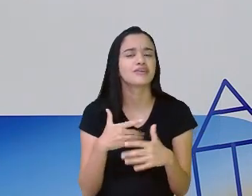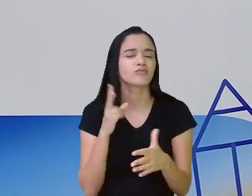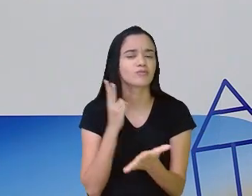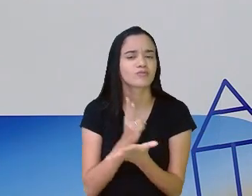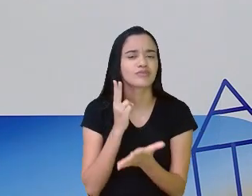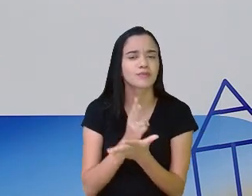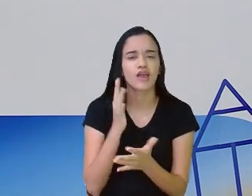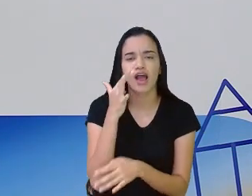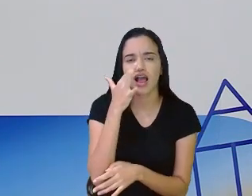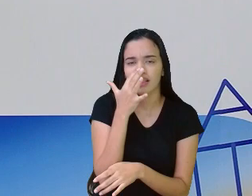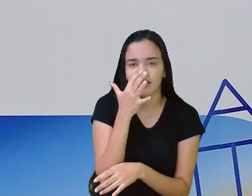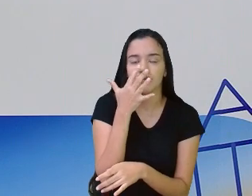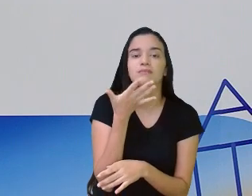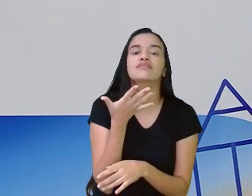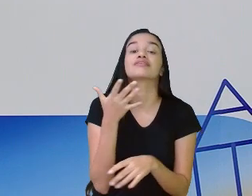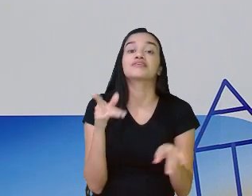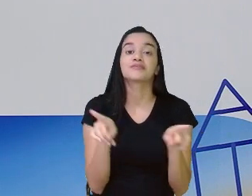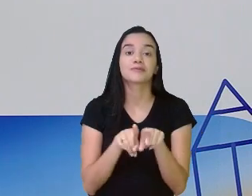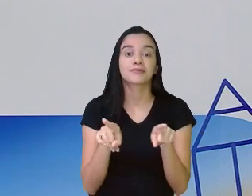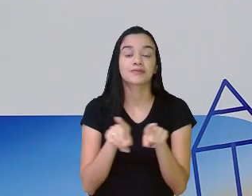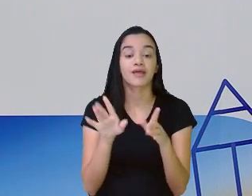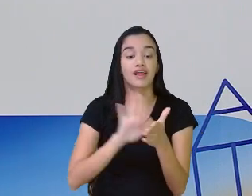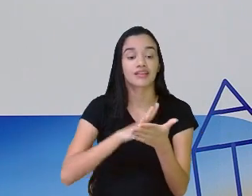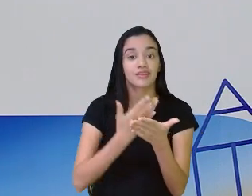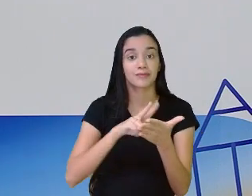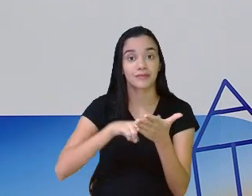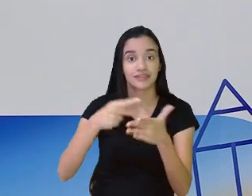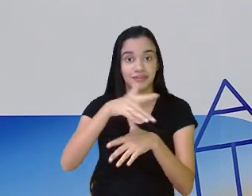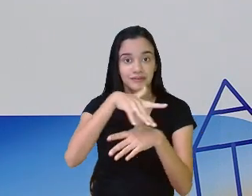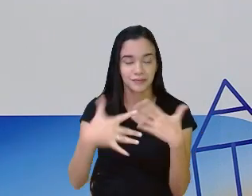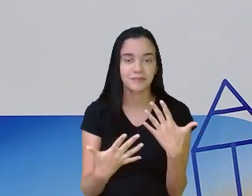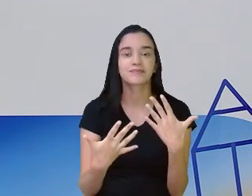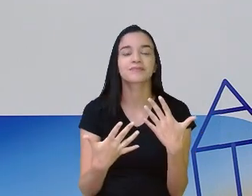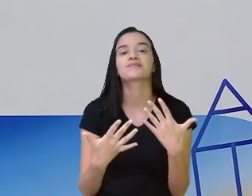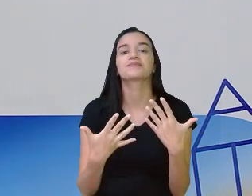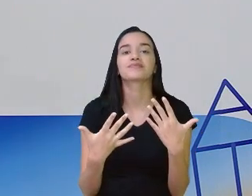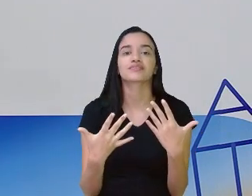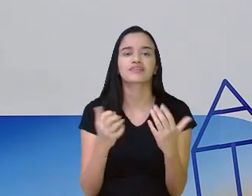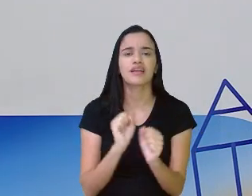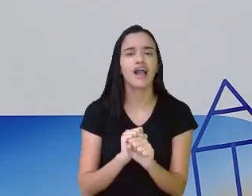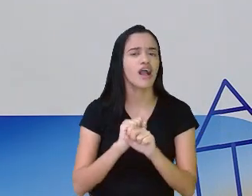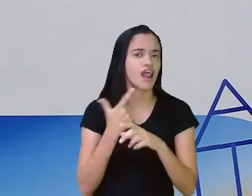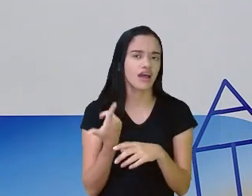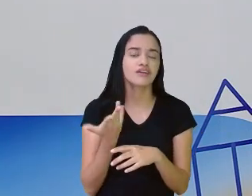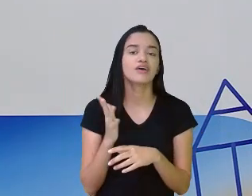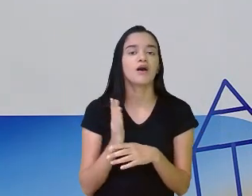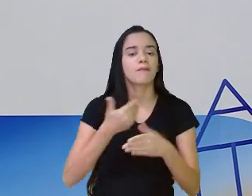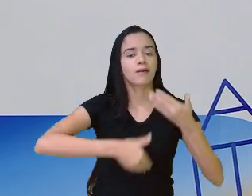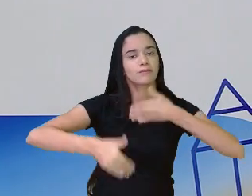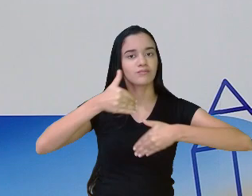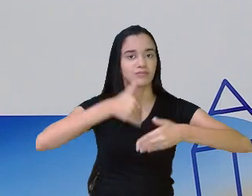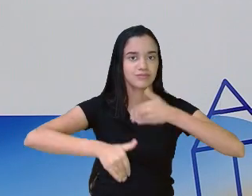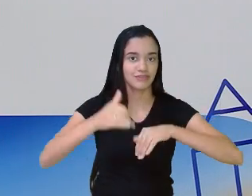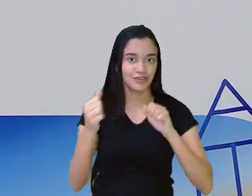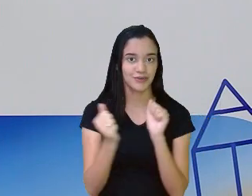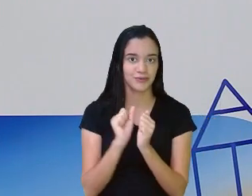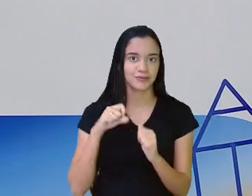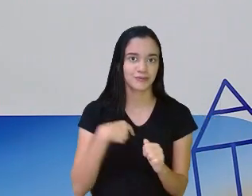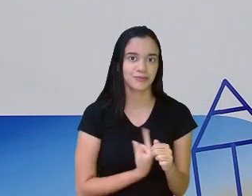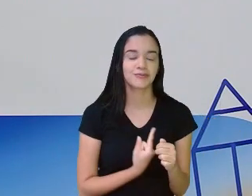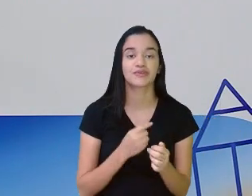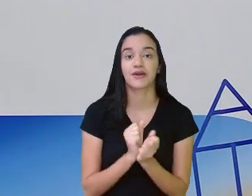uma admiração imensa à interpretação de Libras. E ela está aqui, claro, para colaborar junto com a